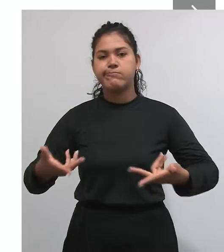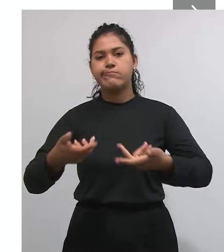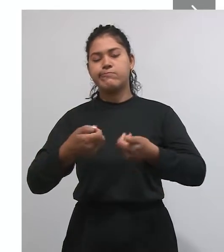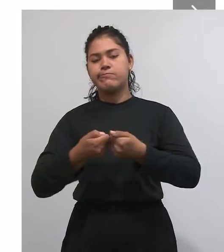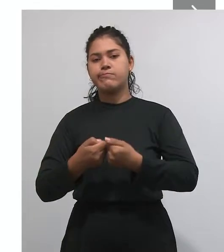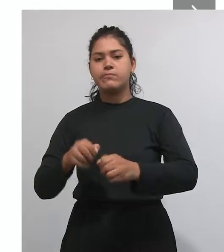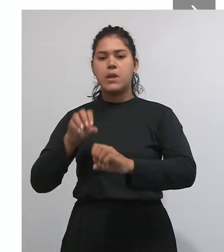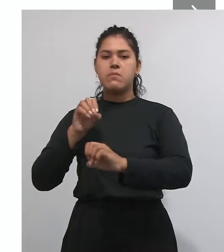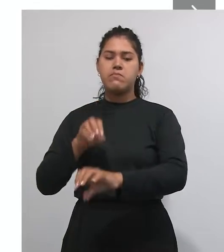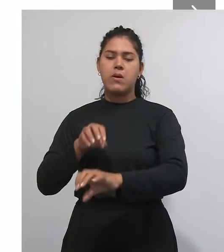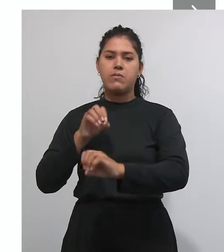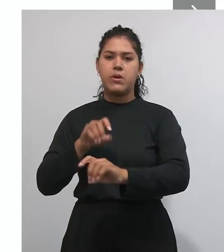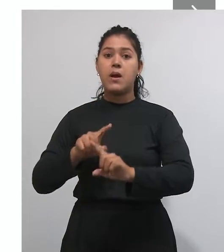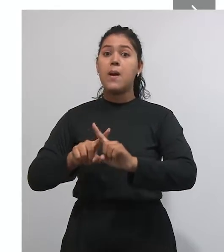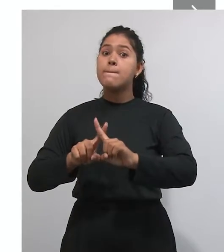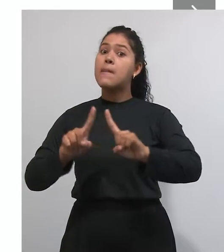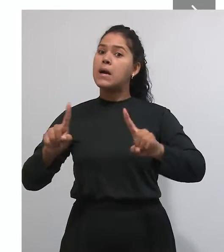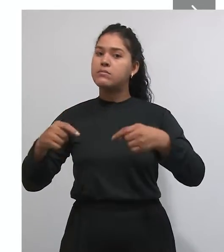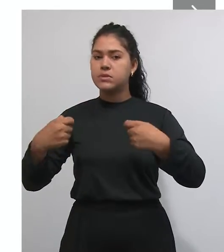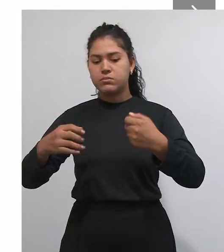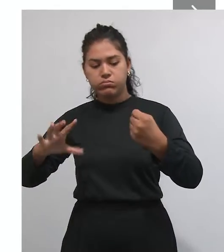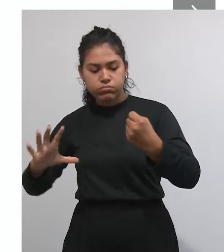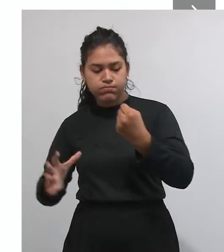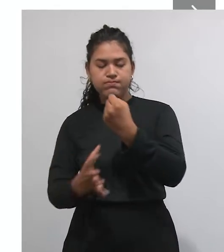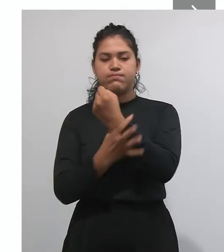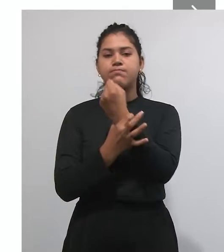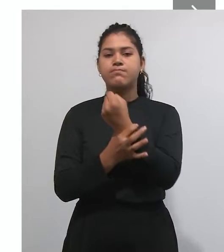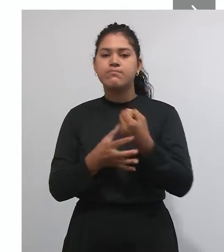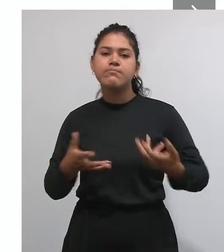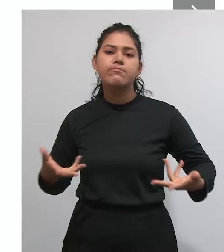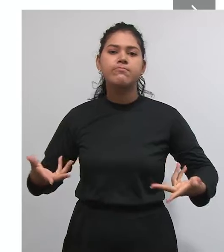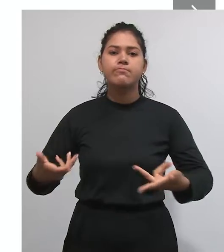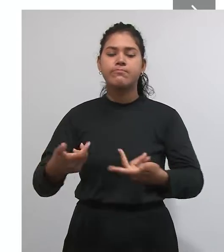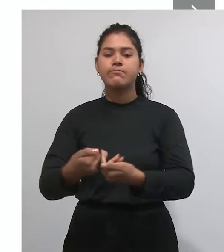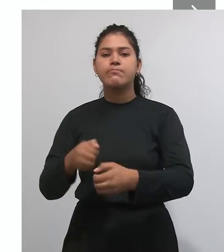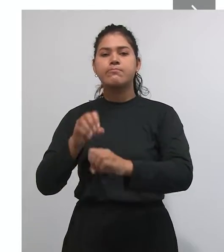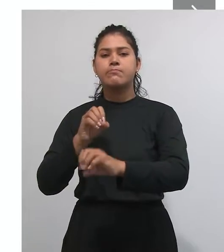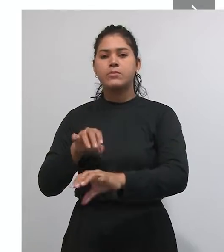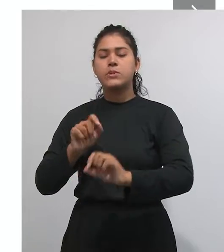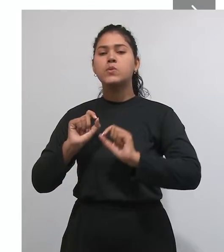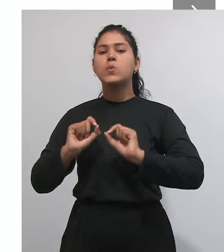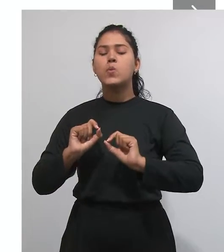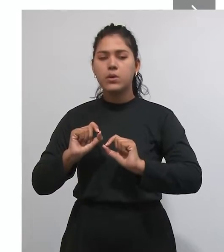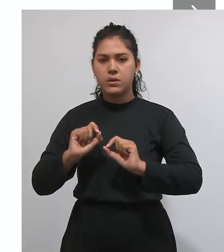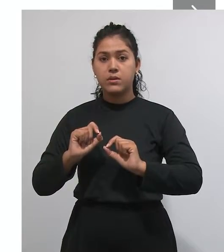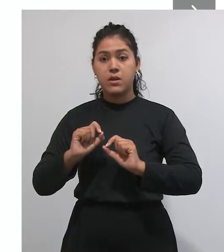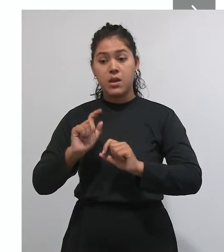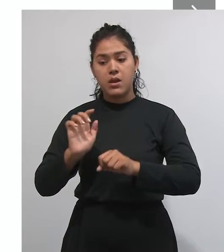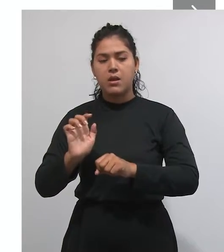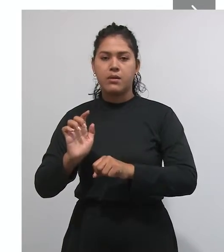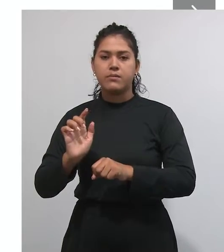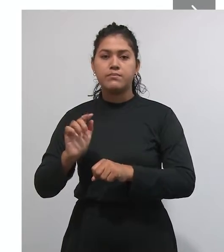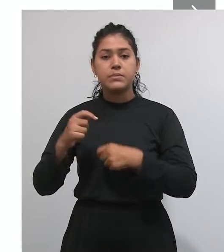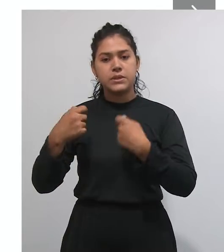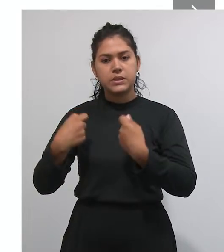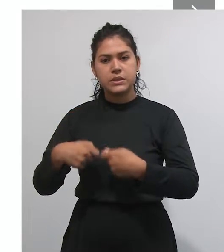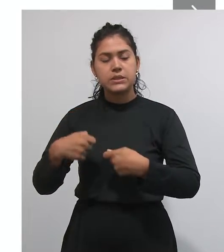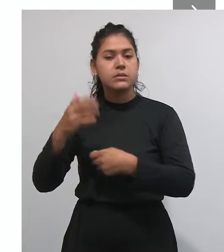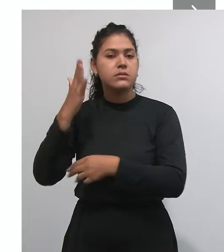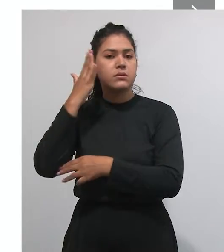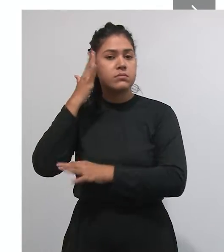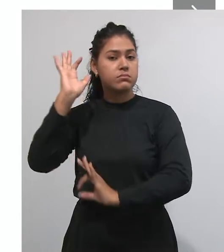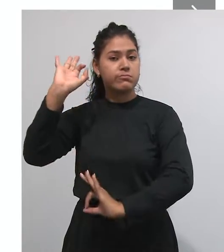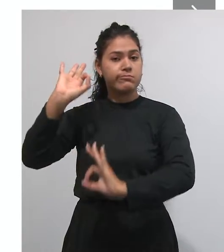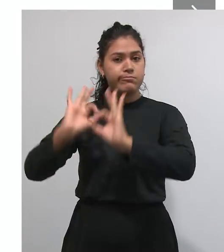na educação. Bom, para garantir a qualidade na educação, a organização, o Estado de